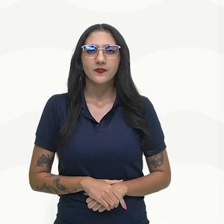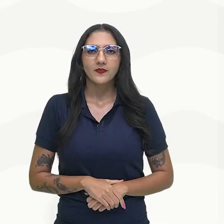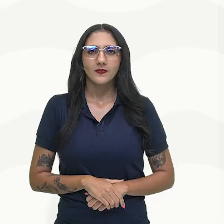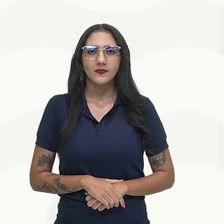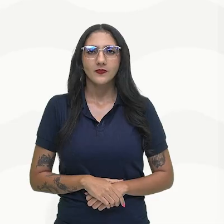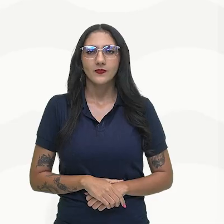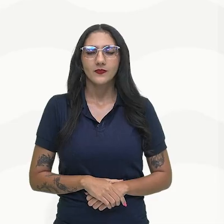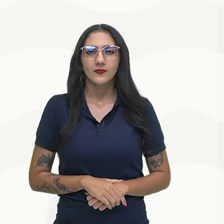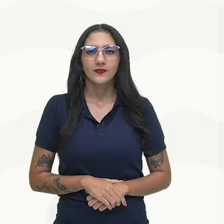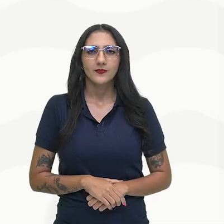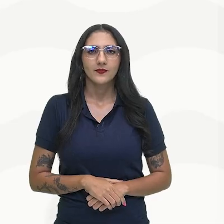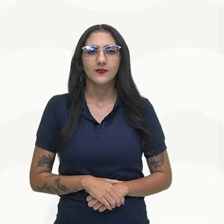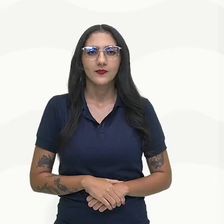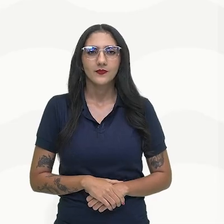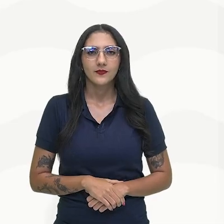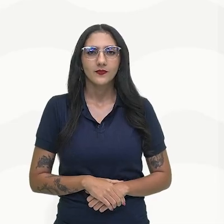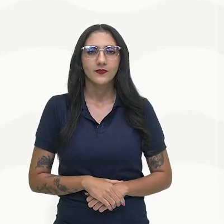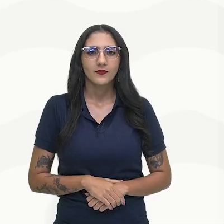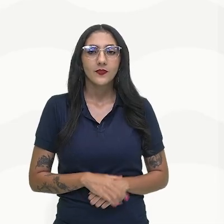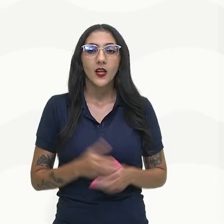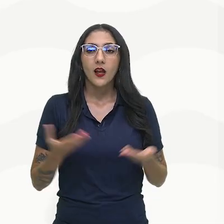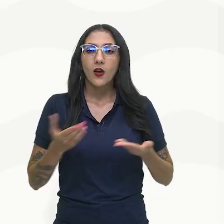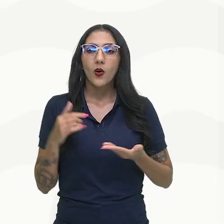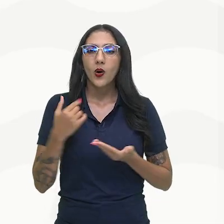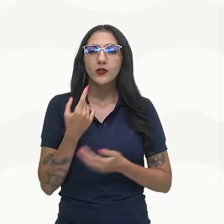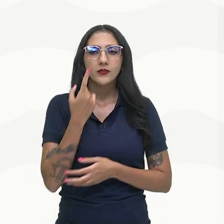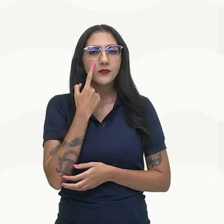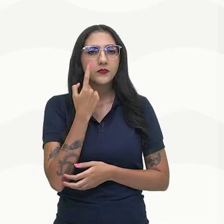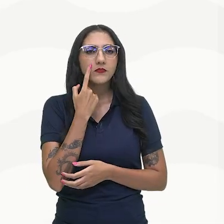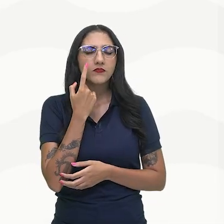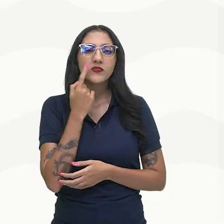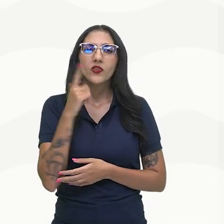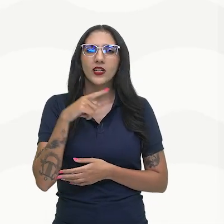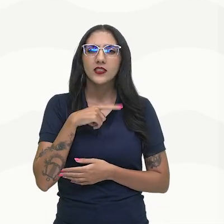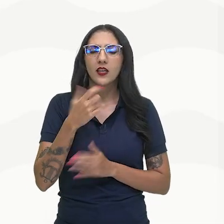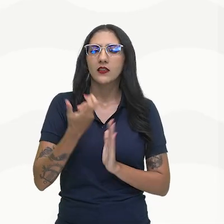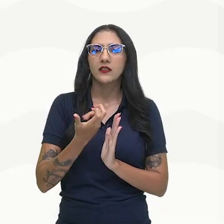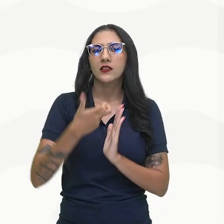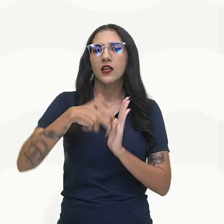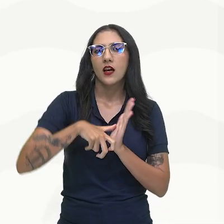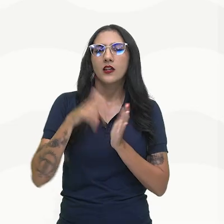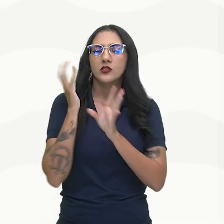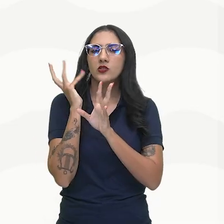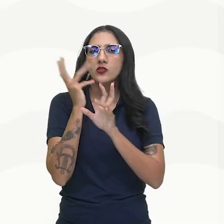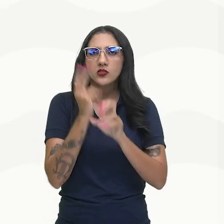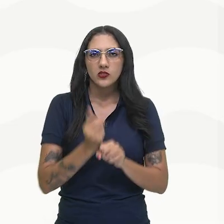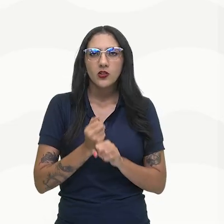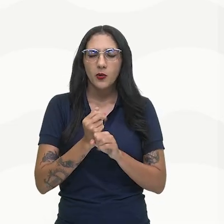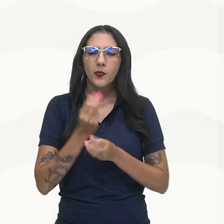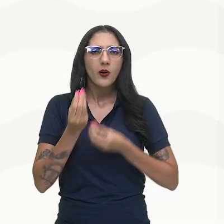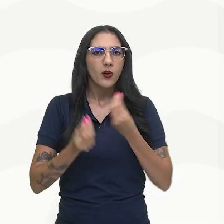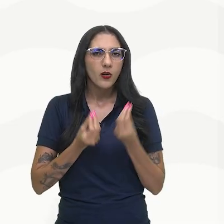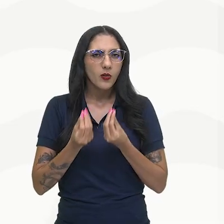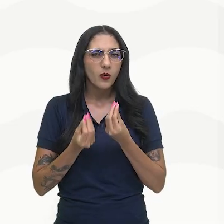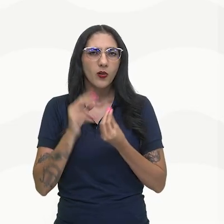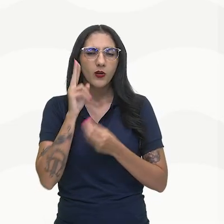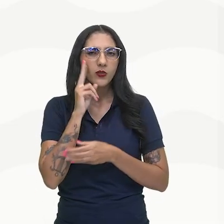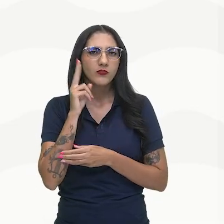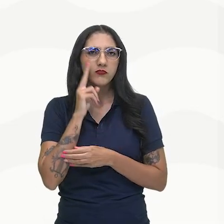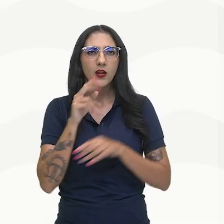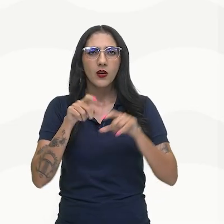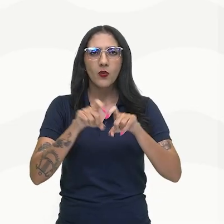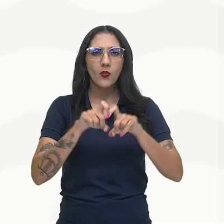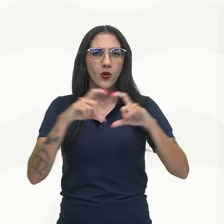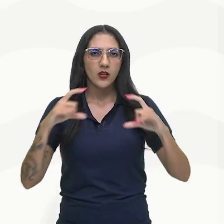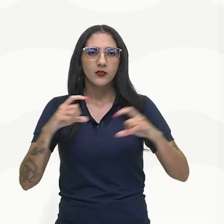Agora, a gente vai calcular a taxa de variação média para essa situação. Como é que a gente calcula a taxa de variação